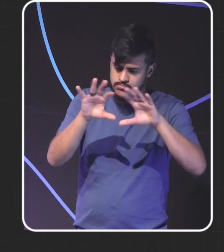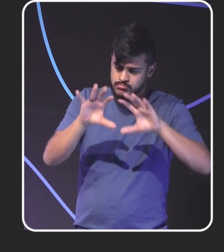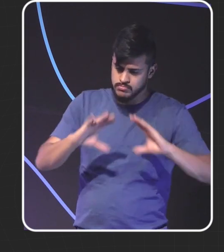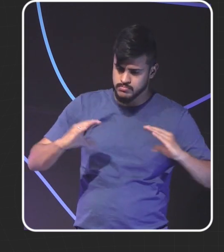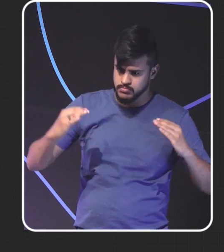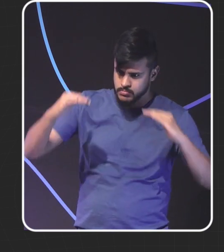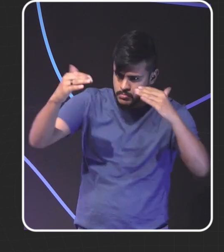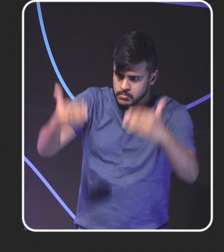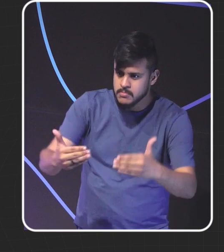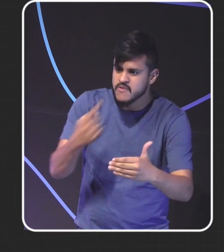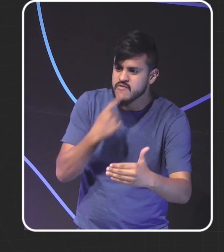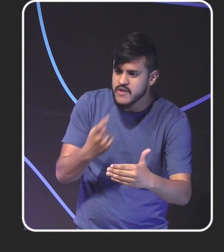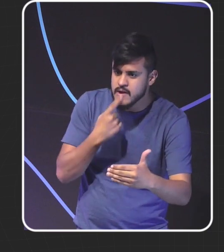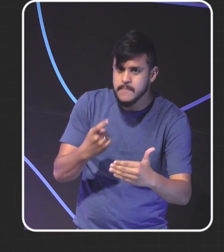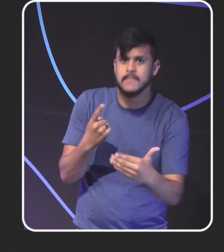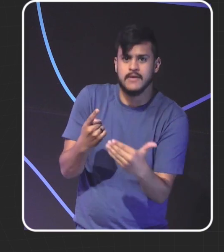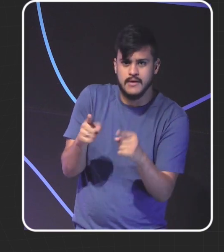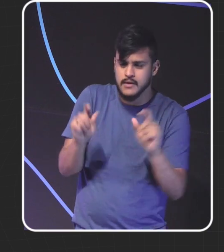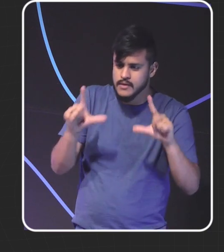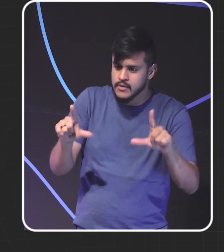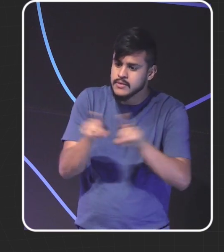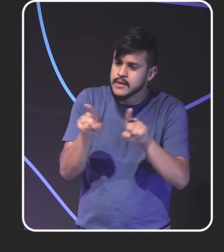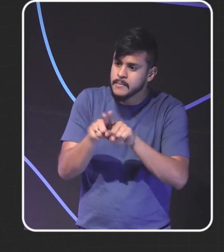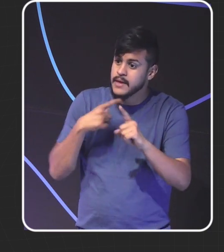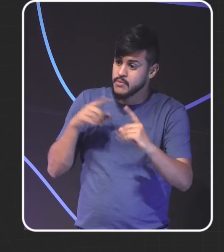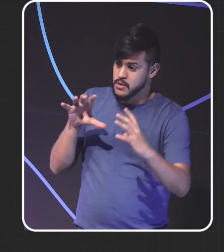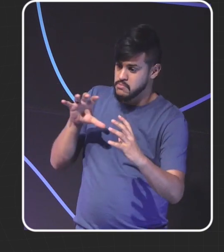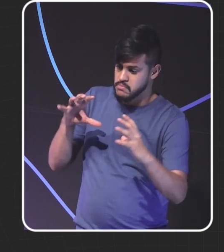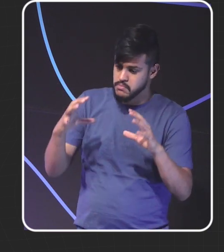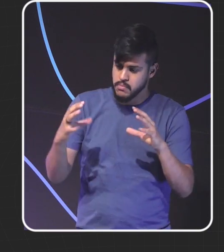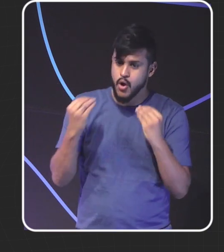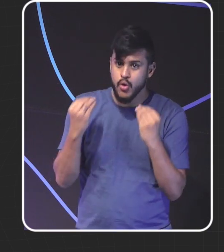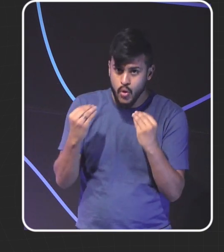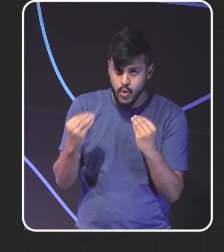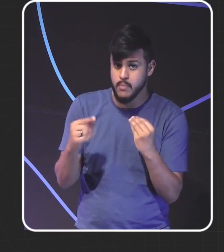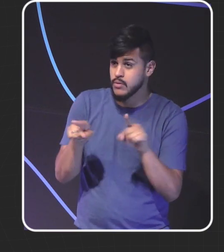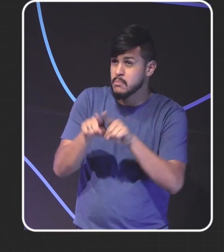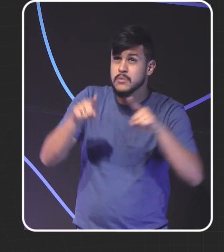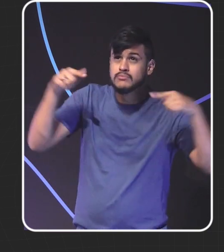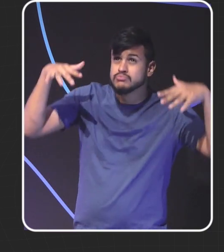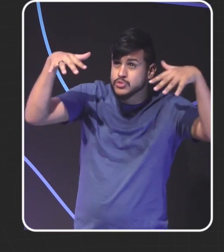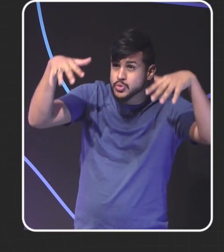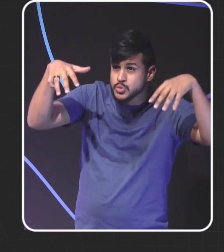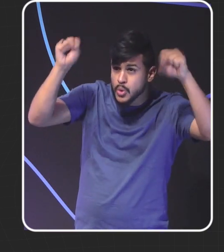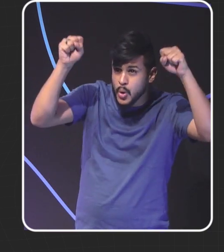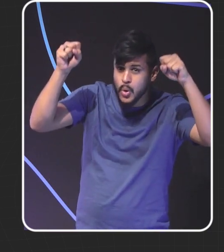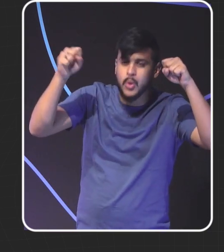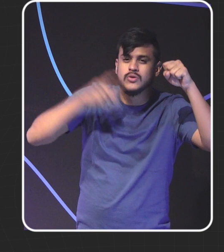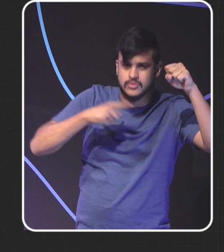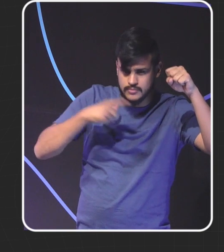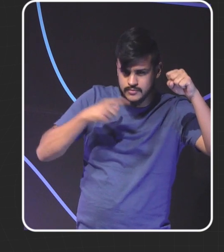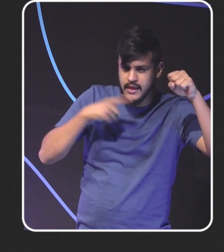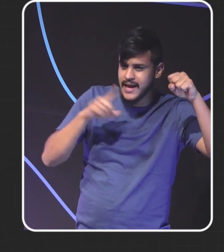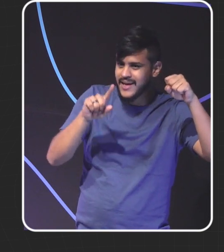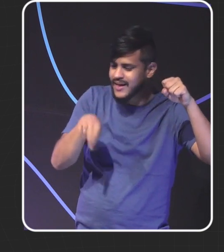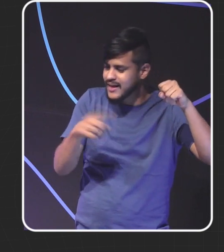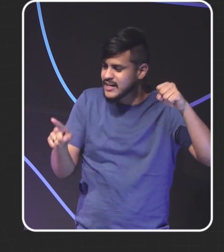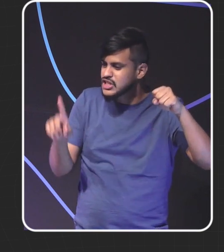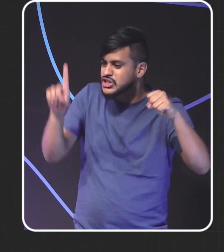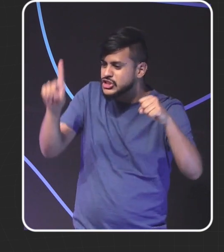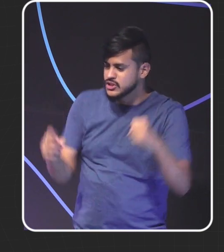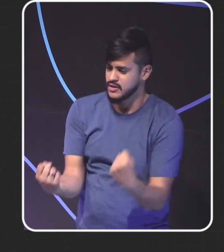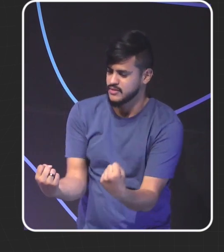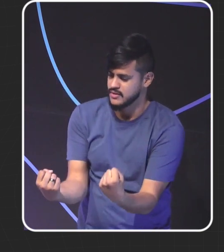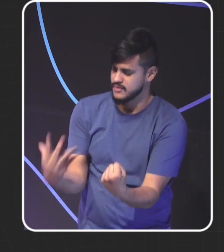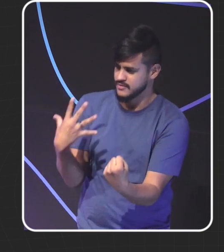vermelho, né? Então a posição do carro, ele tá bem de frente, vermelho, tá de noite, a luz direita, o farol direito